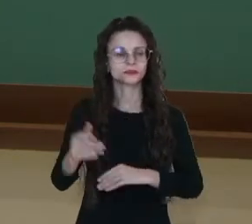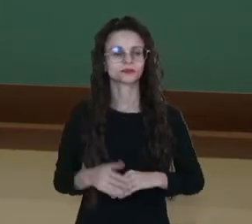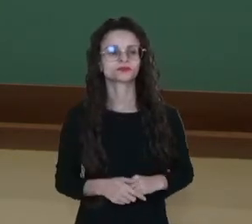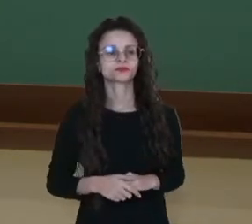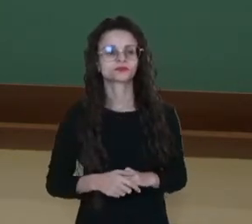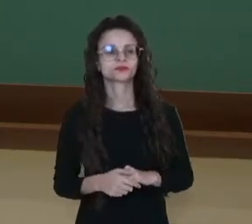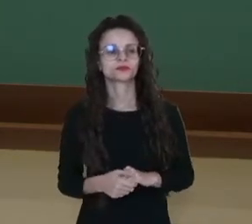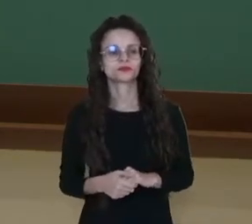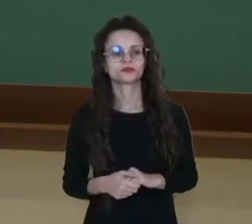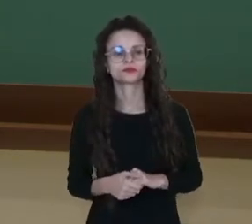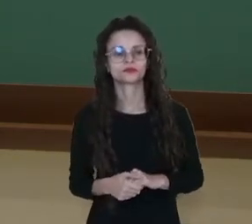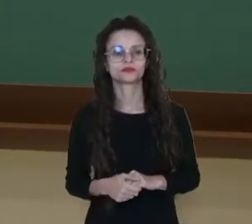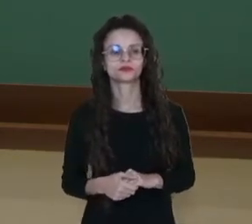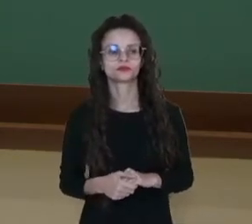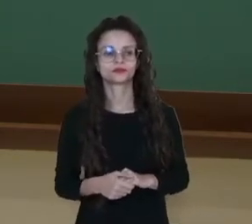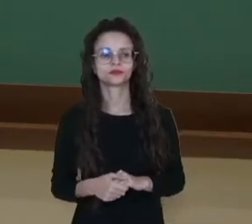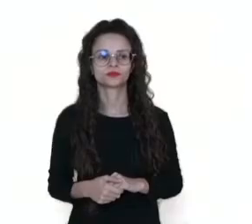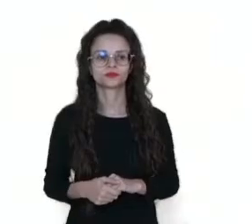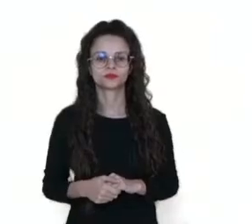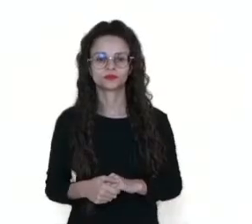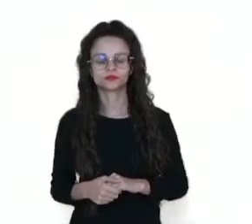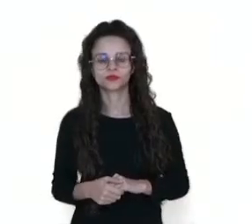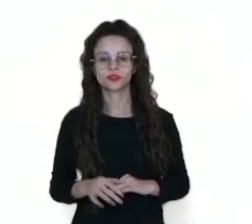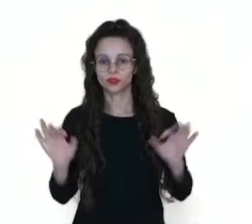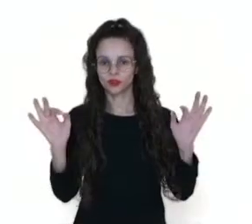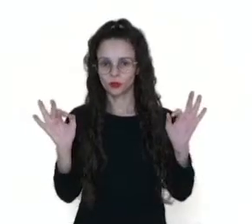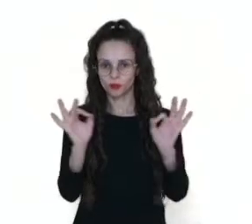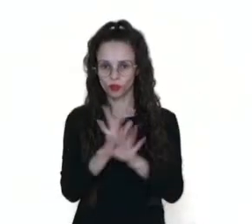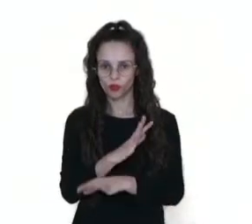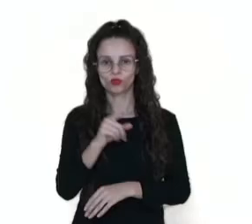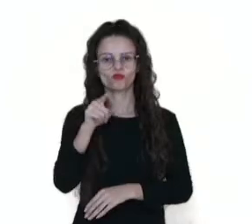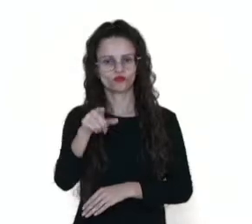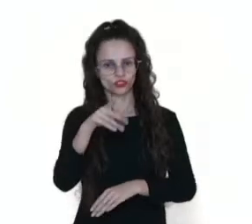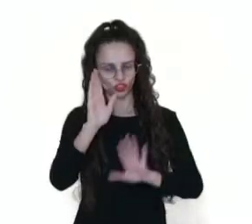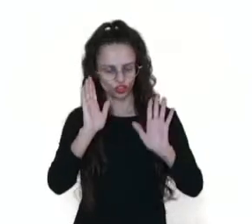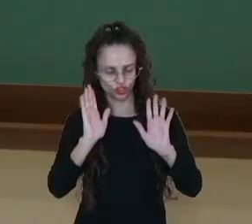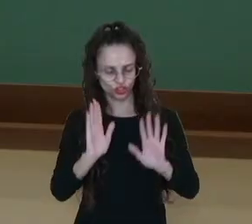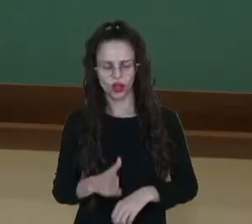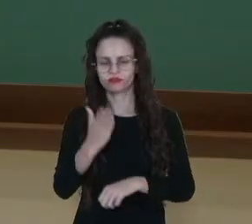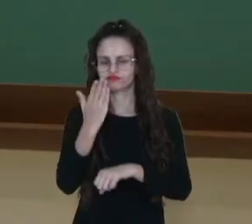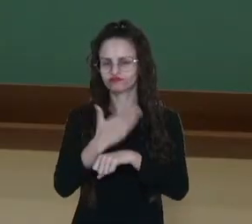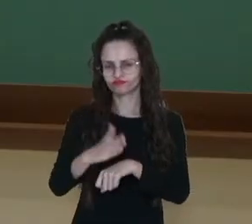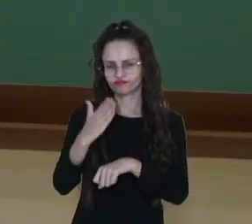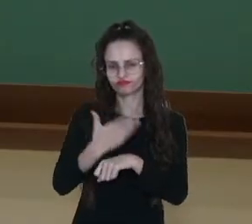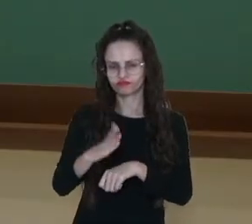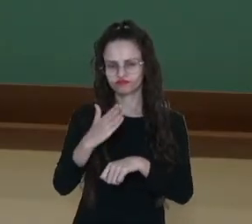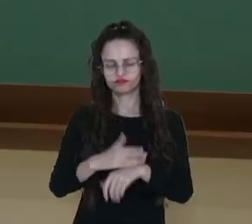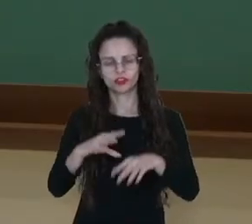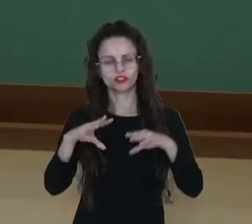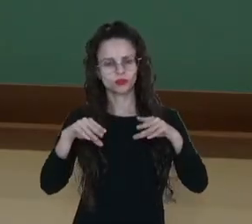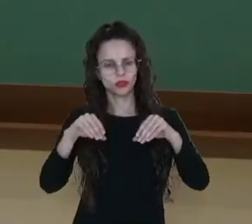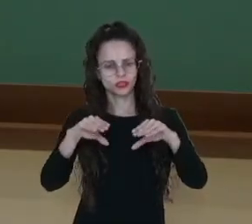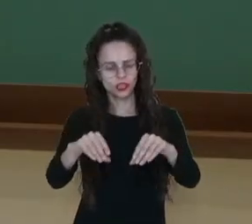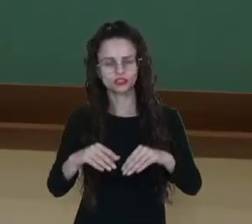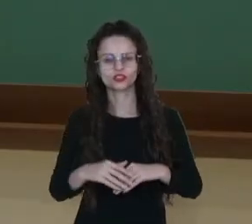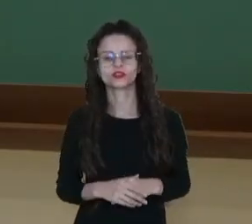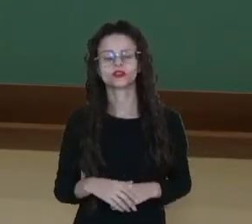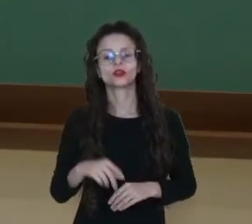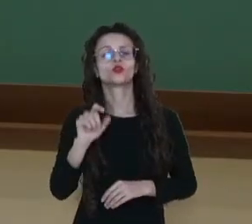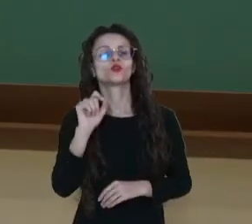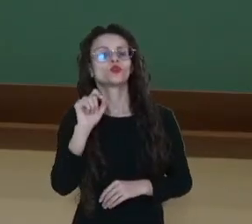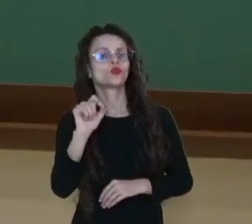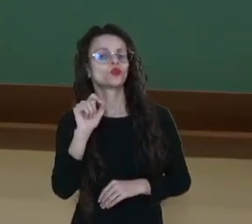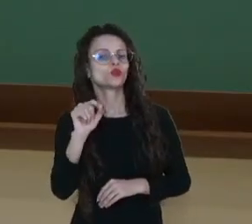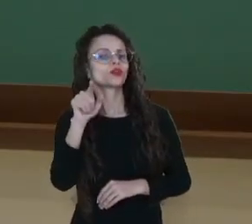compartilhar. Então vamos lá, depois que você fez, né, o exercício ali, o que você